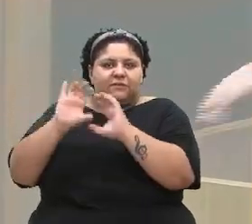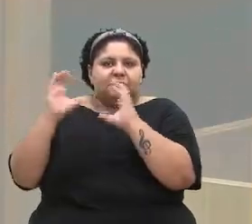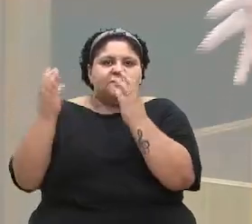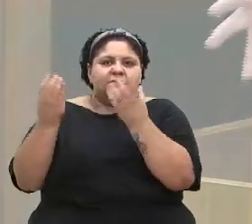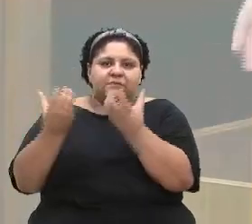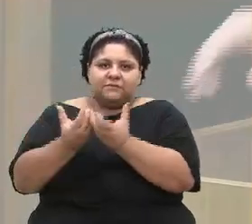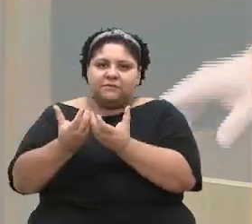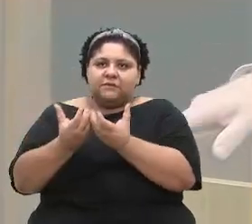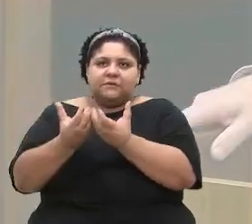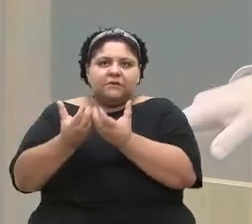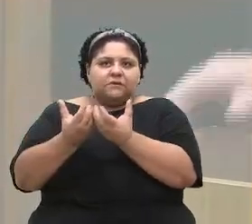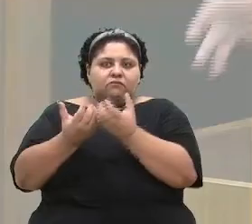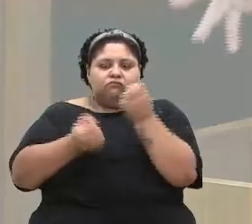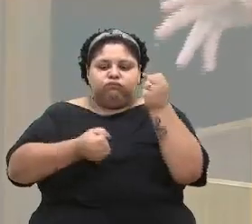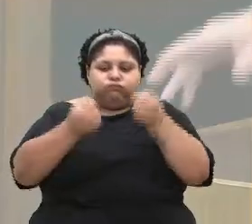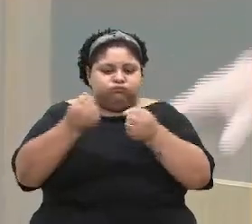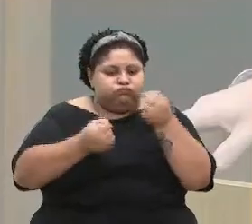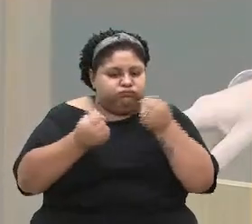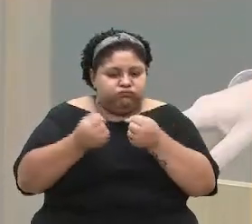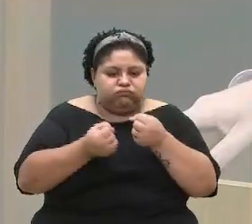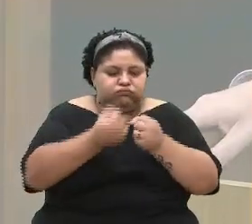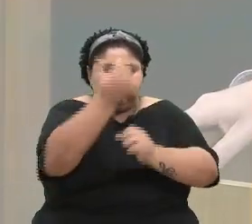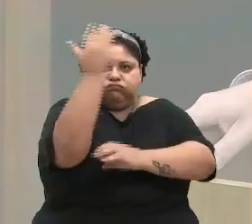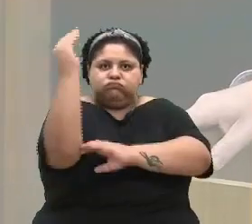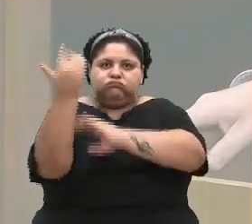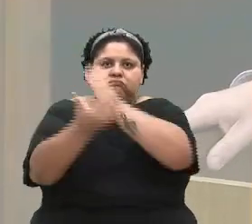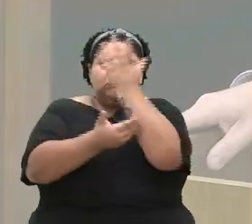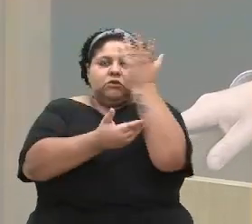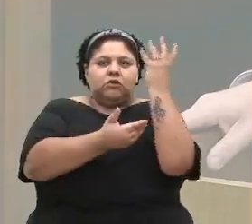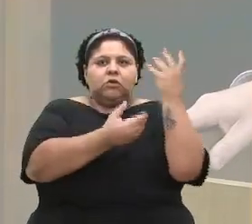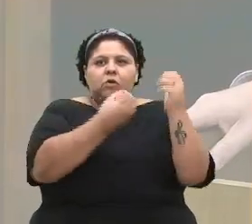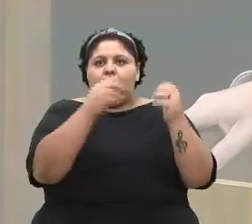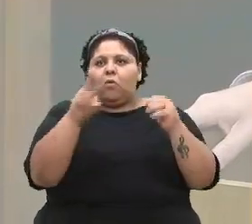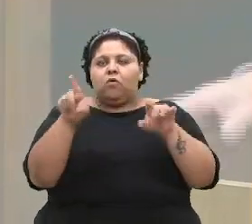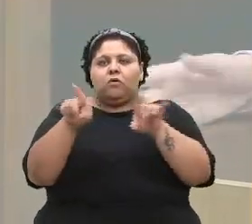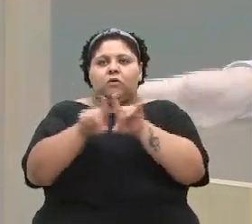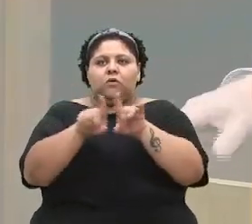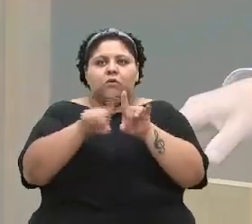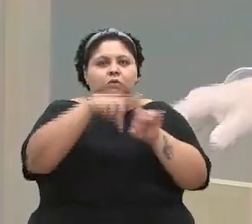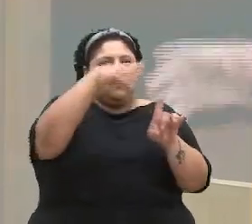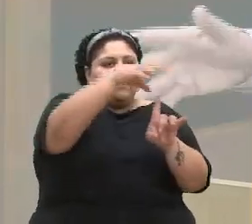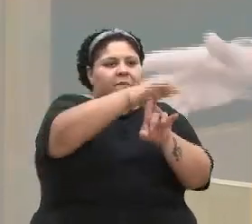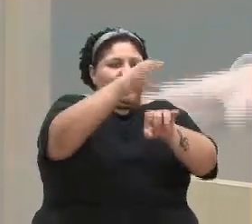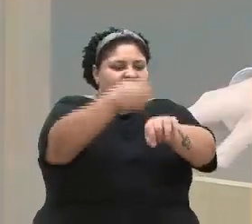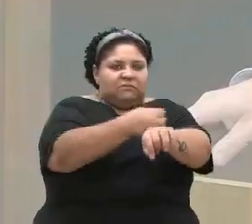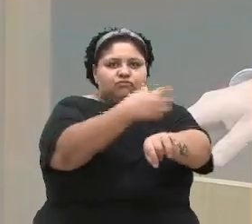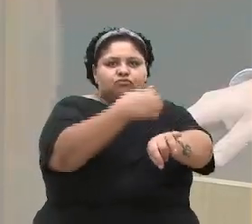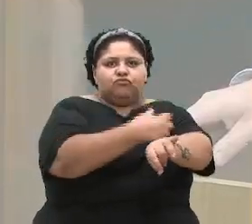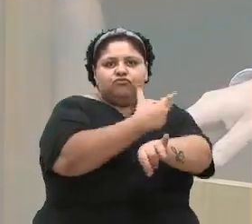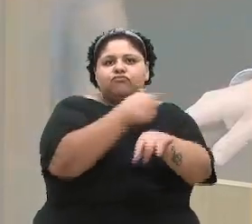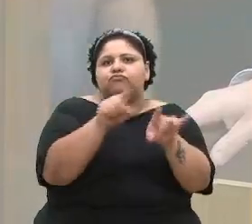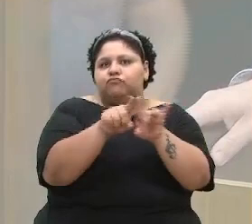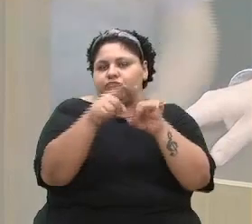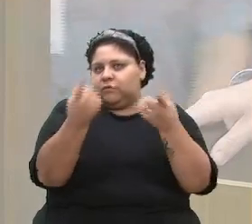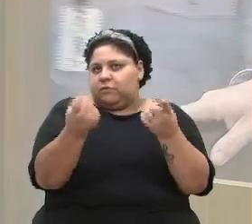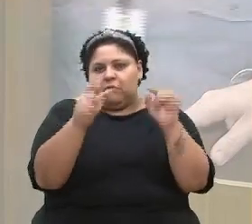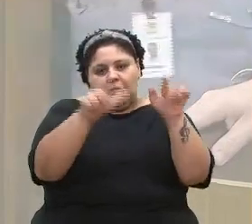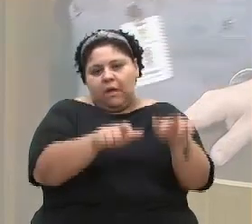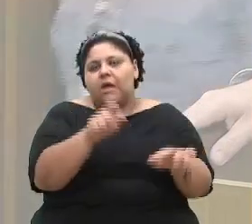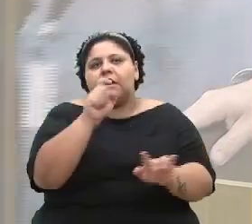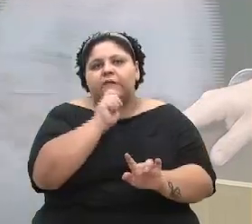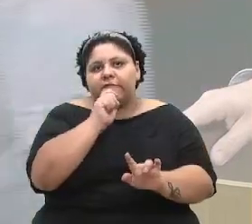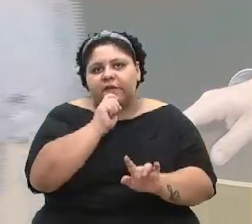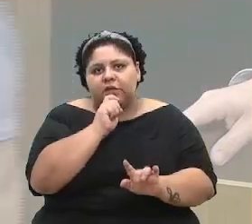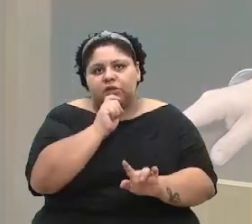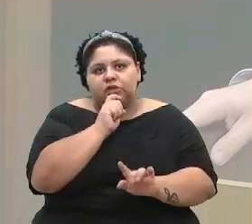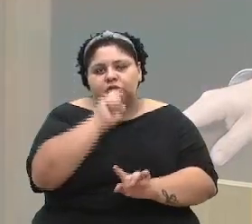uma rótula, é um canteiro, ou até mesmo uma praça ou jardim, né, uma área verde do